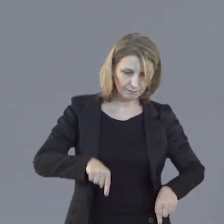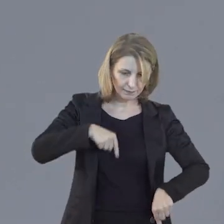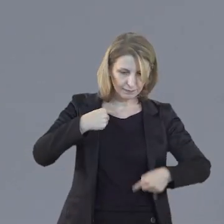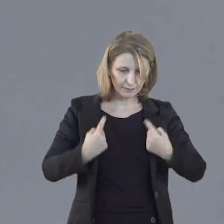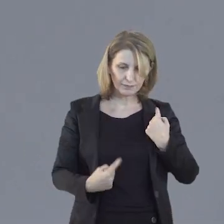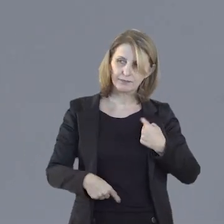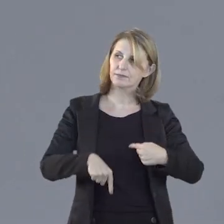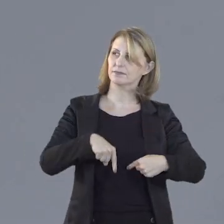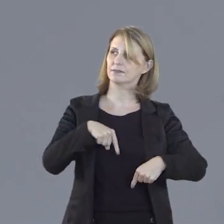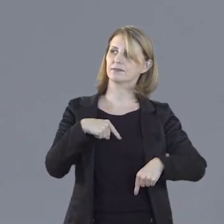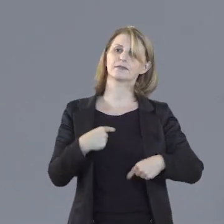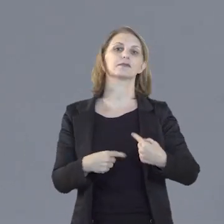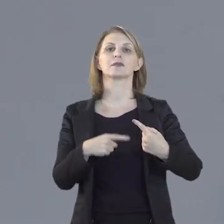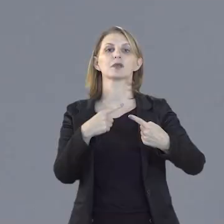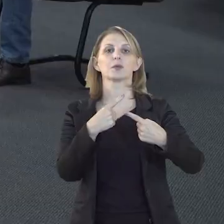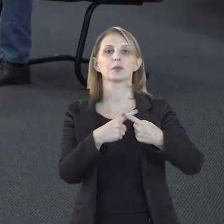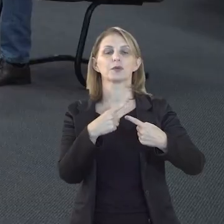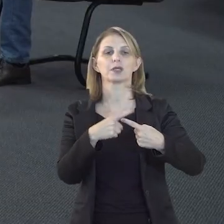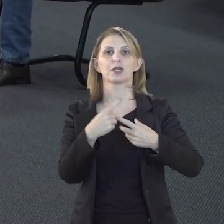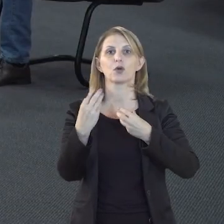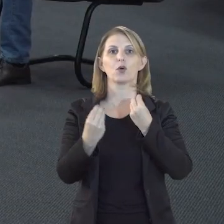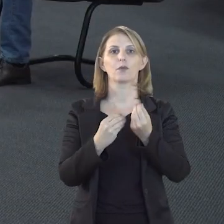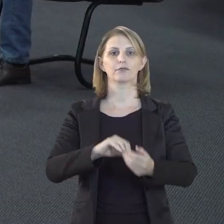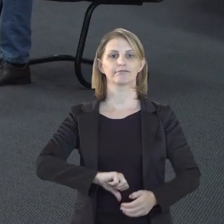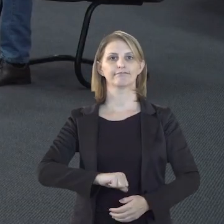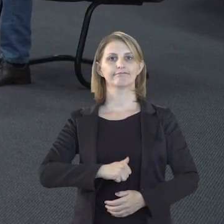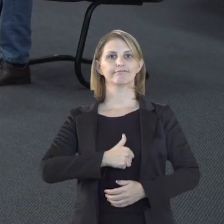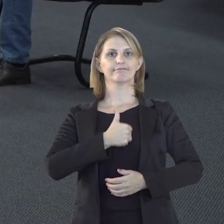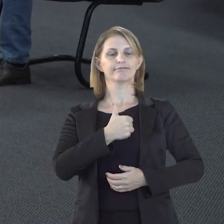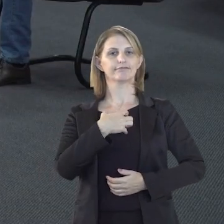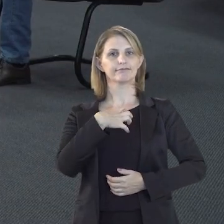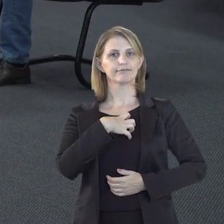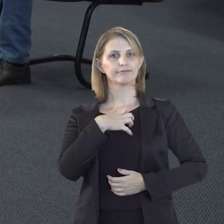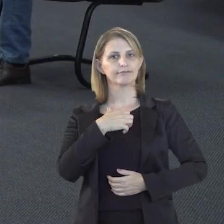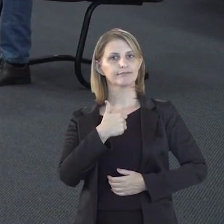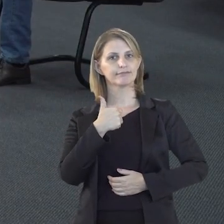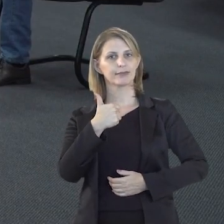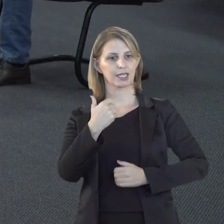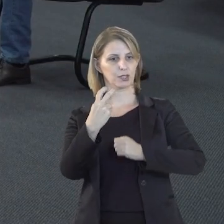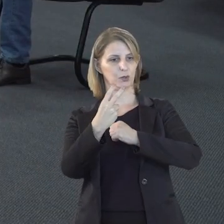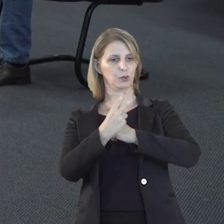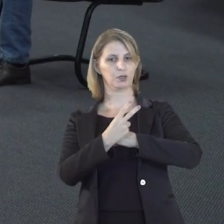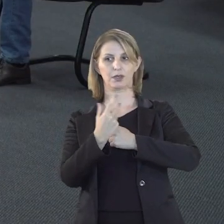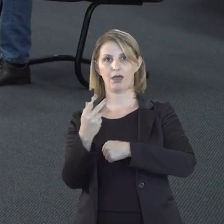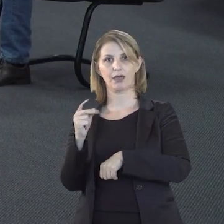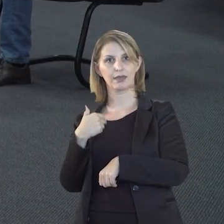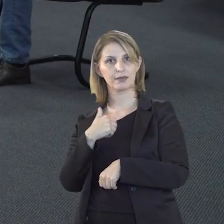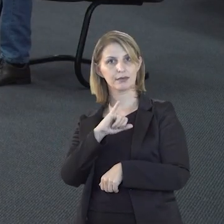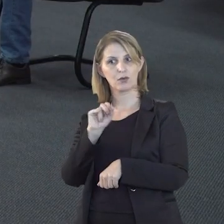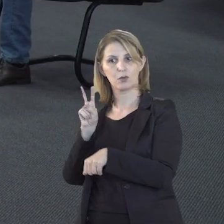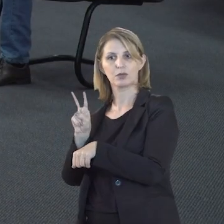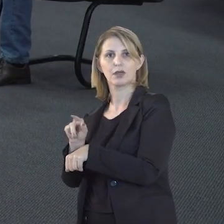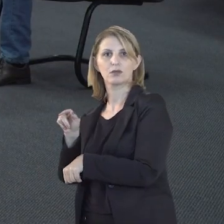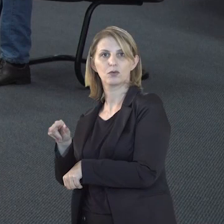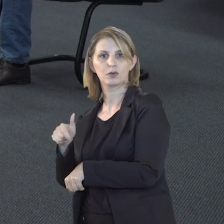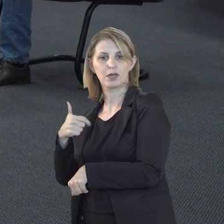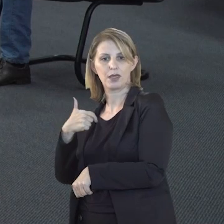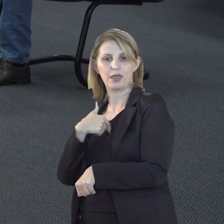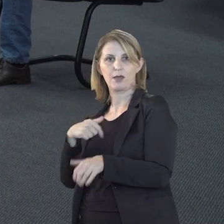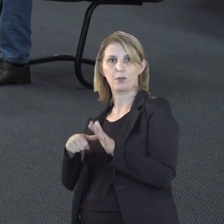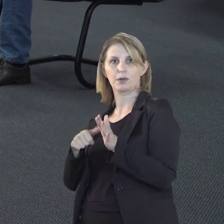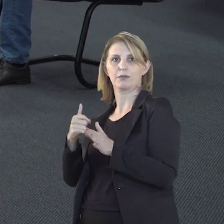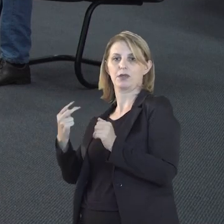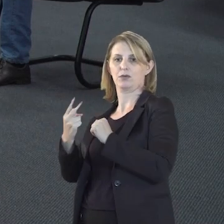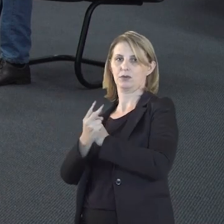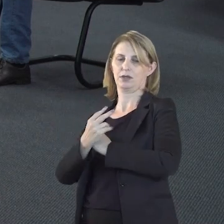para o nosso organismo, para o nosso corpo, porque para eu estar bem, né, e para eu poder cuidar de alguém,